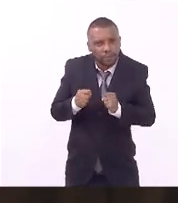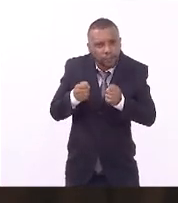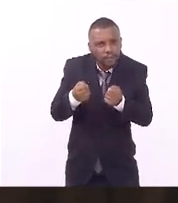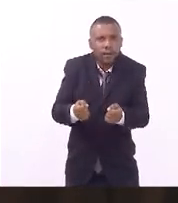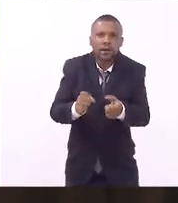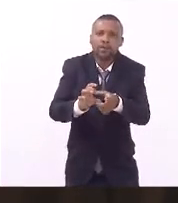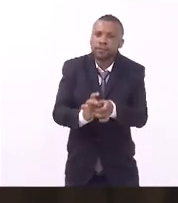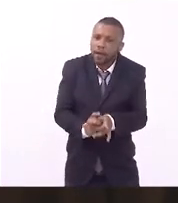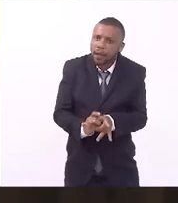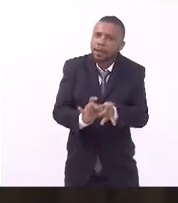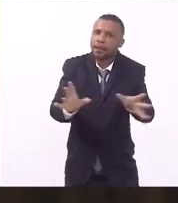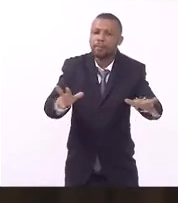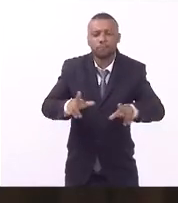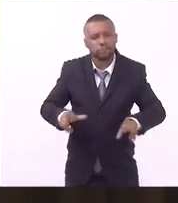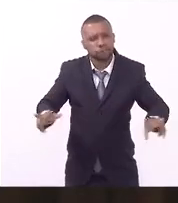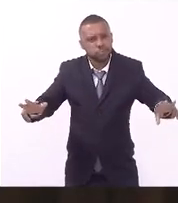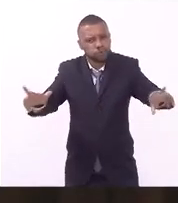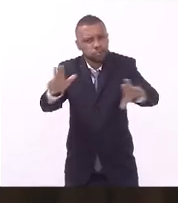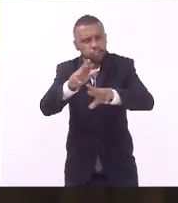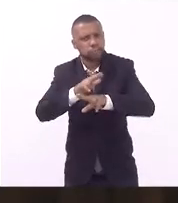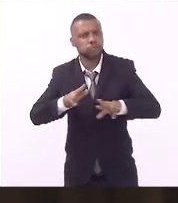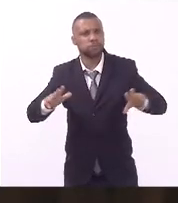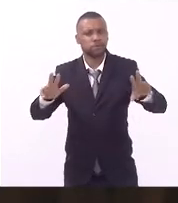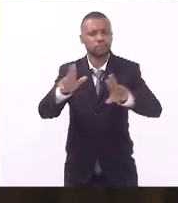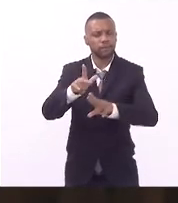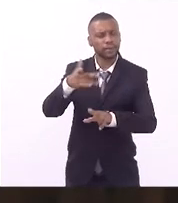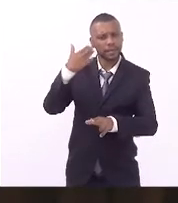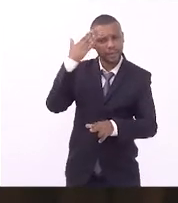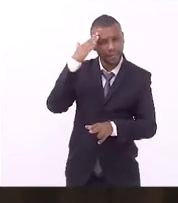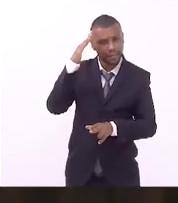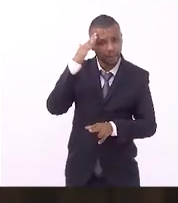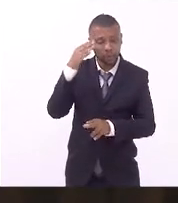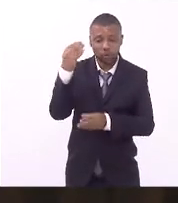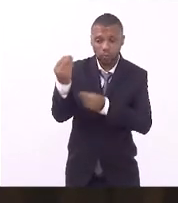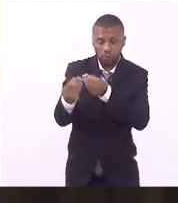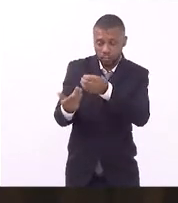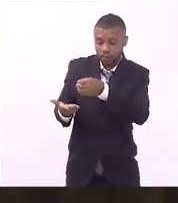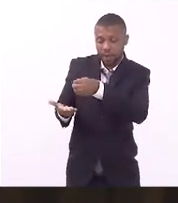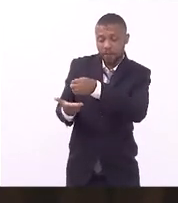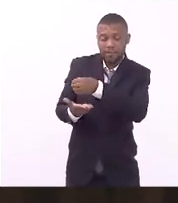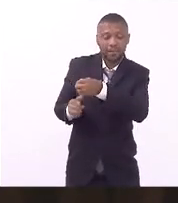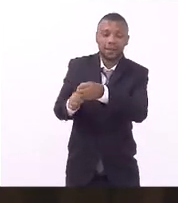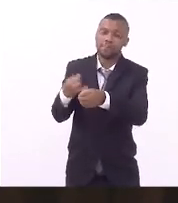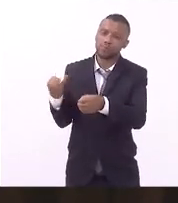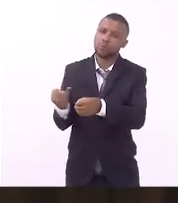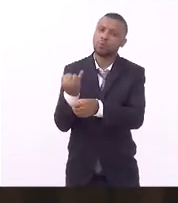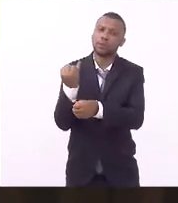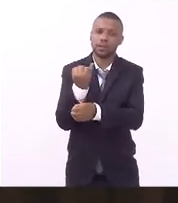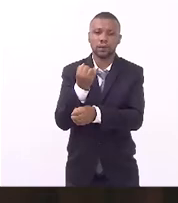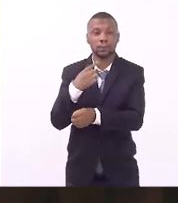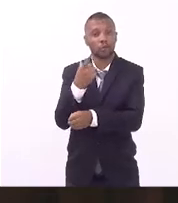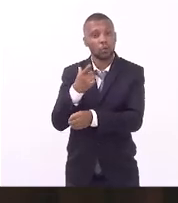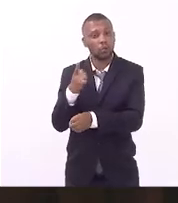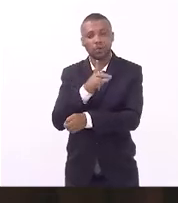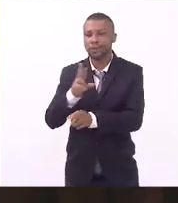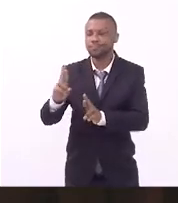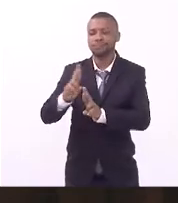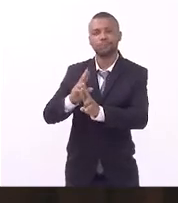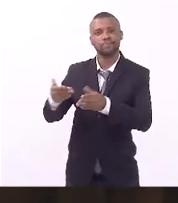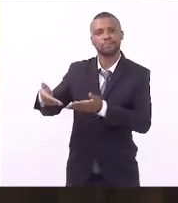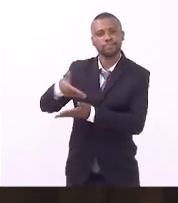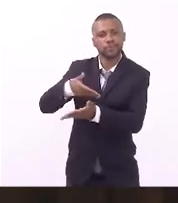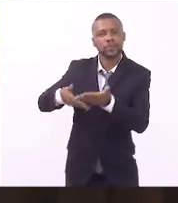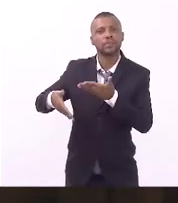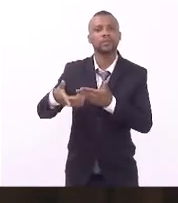liberdades, entendendo o quanto isso é fundamental para a nossa relação em sociedade, tendo